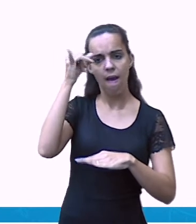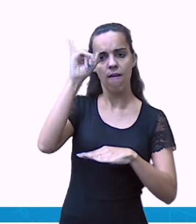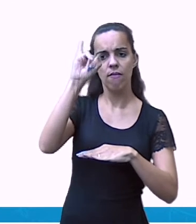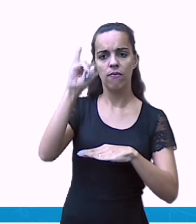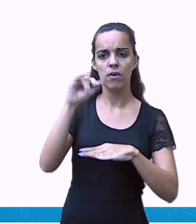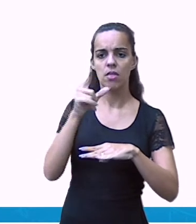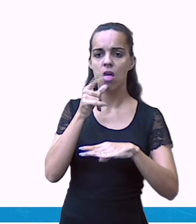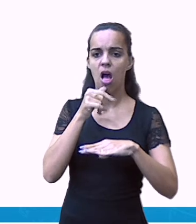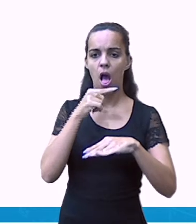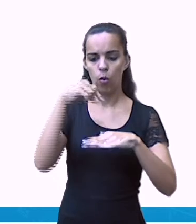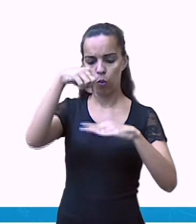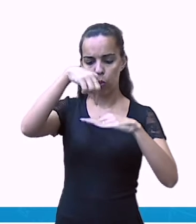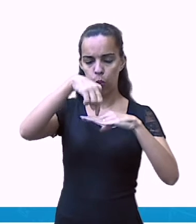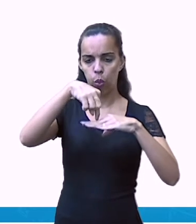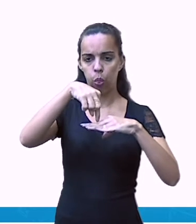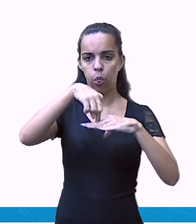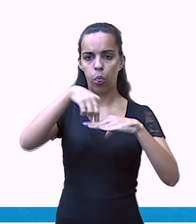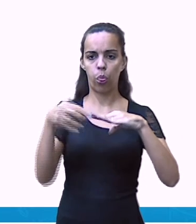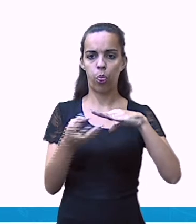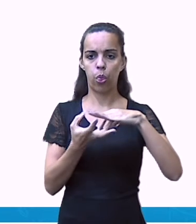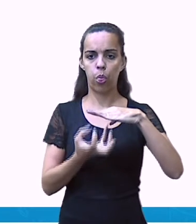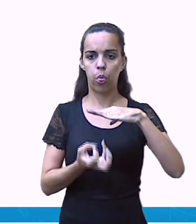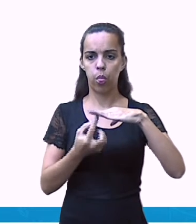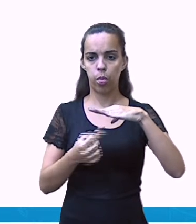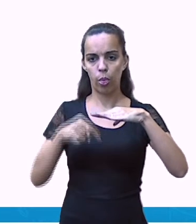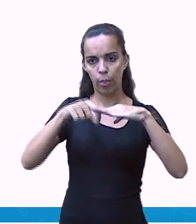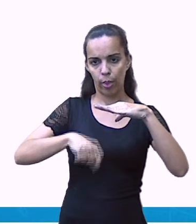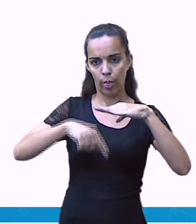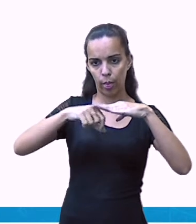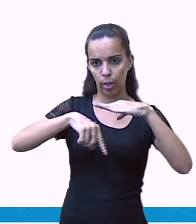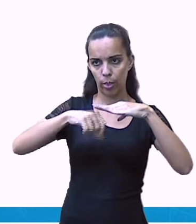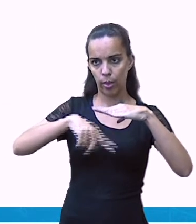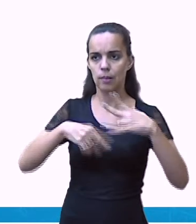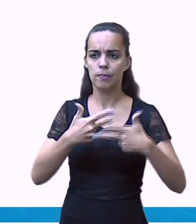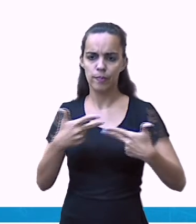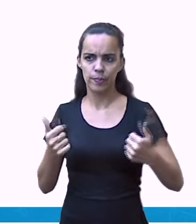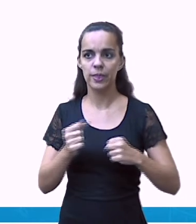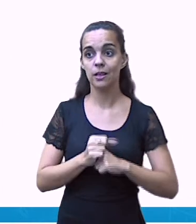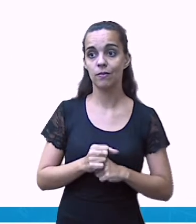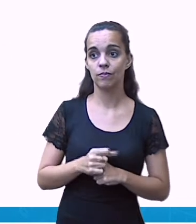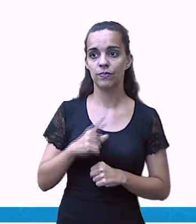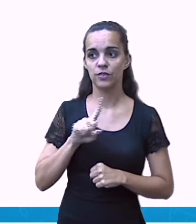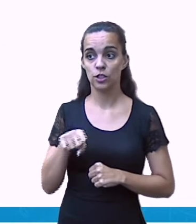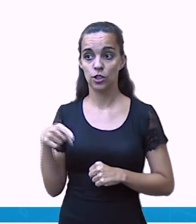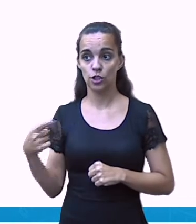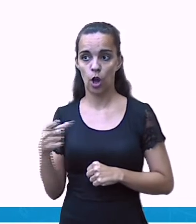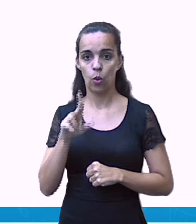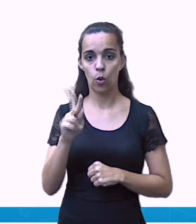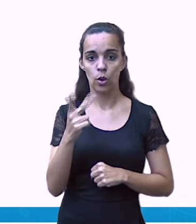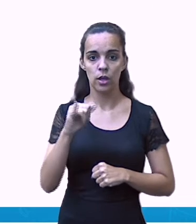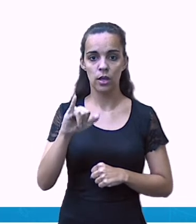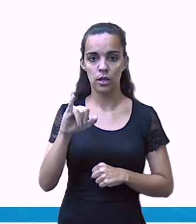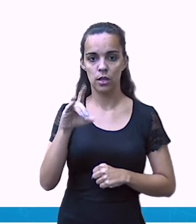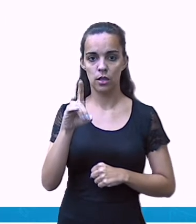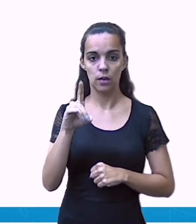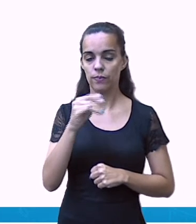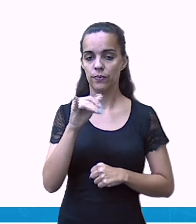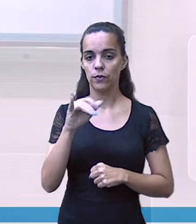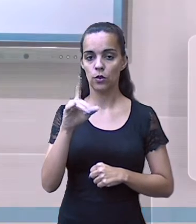seu telhado, tá bom? Na sua laje. Já os hidrofugantes ou